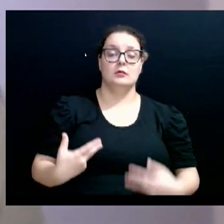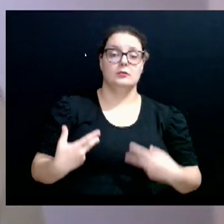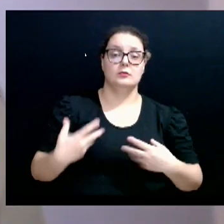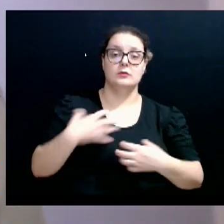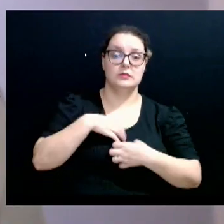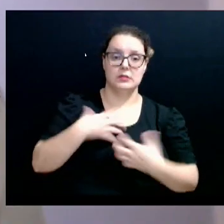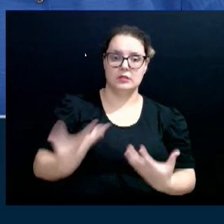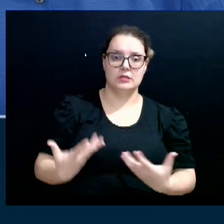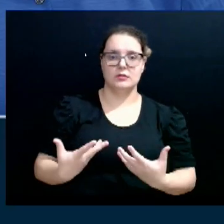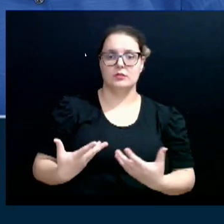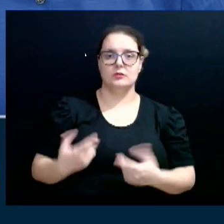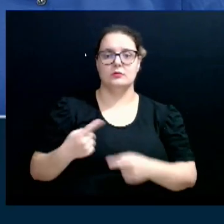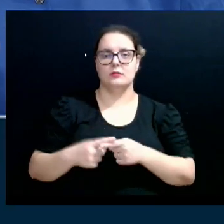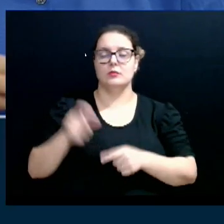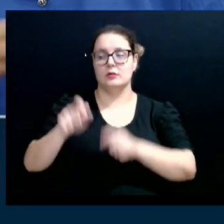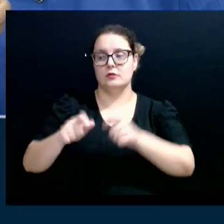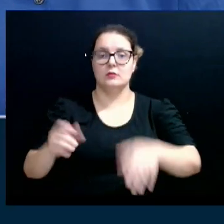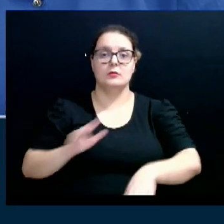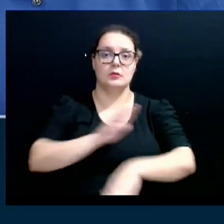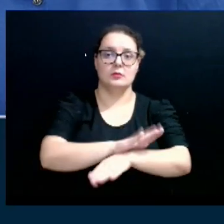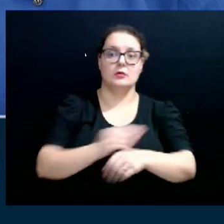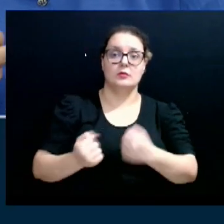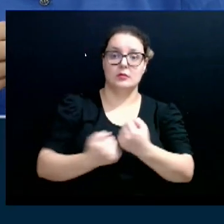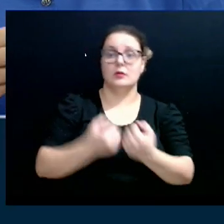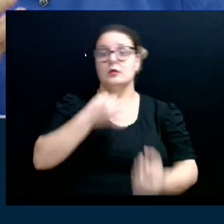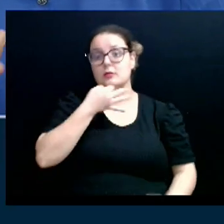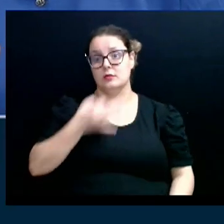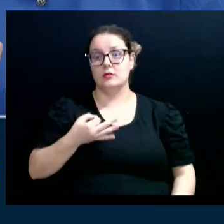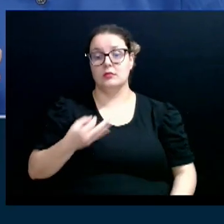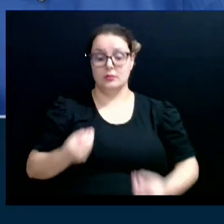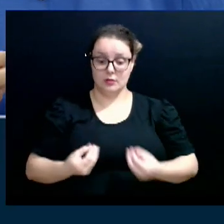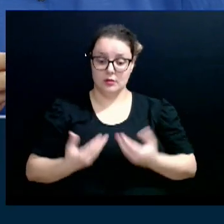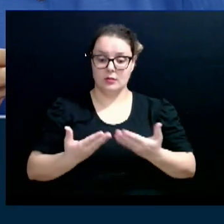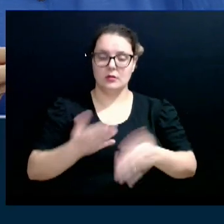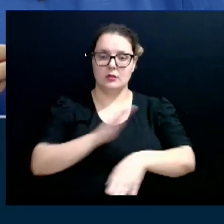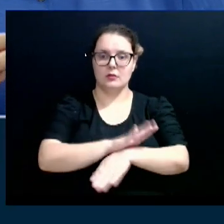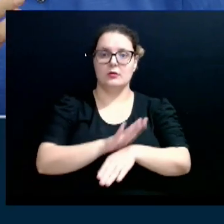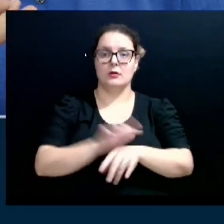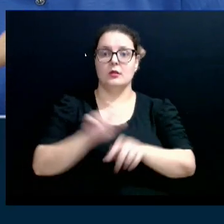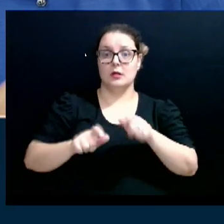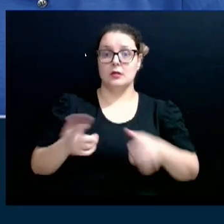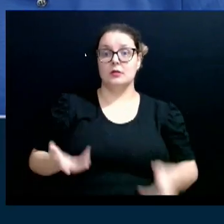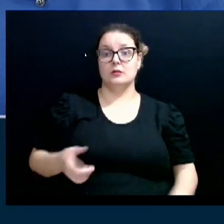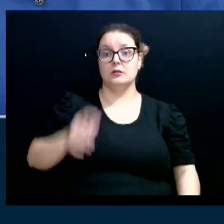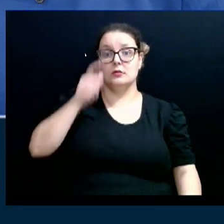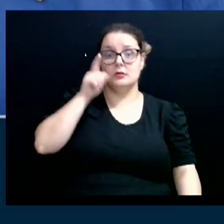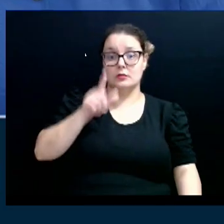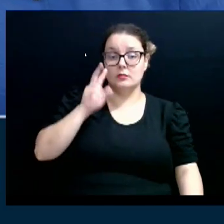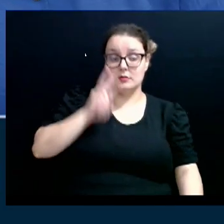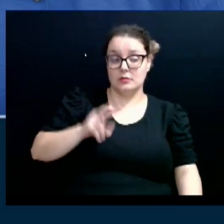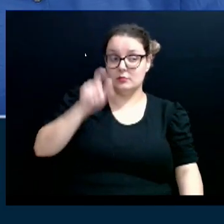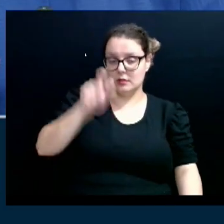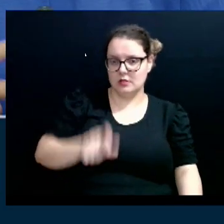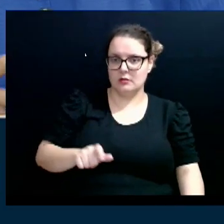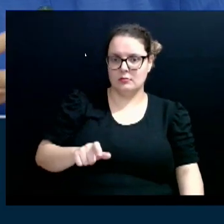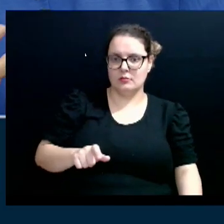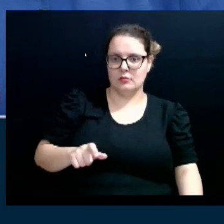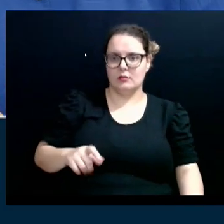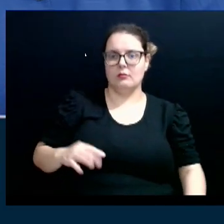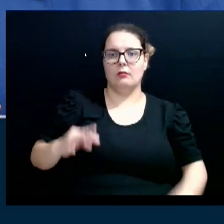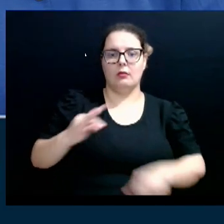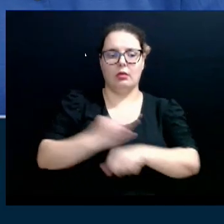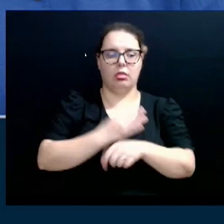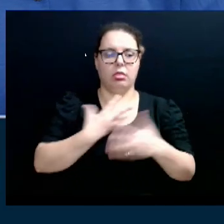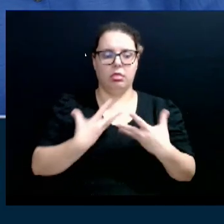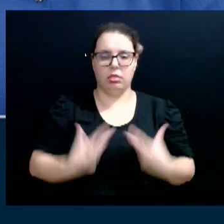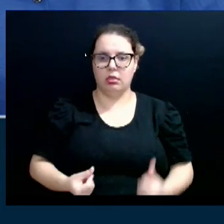tudo. Excelente, né, oferecer ajuda, se de repente você vê que você percebe que a pessoa ela tá esgotada, mas ela não